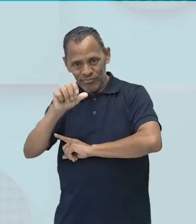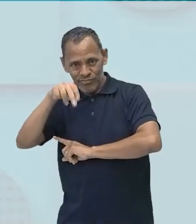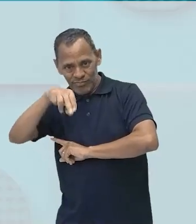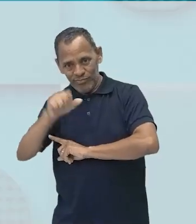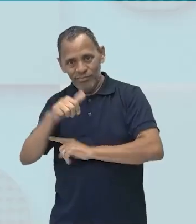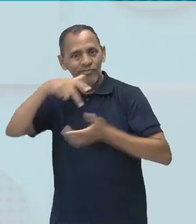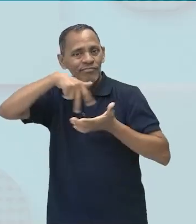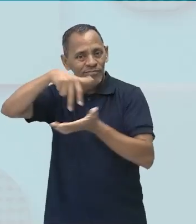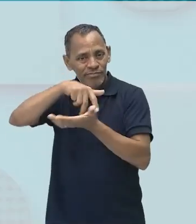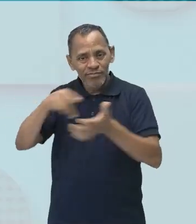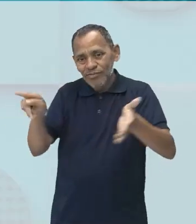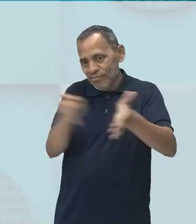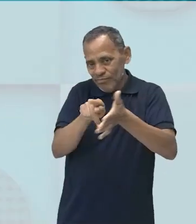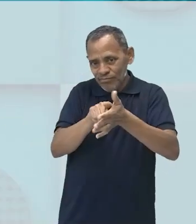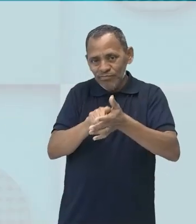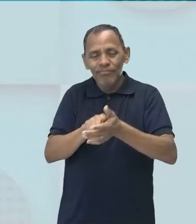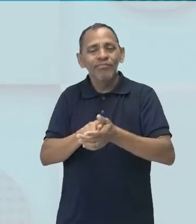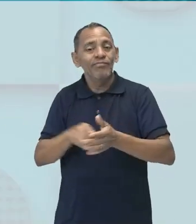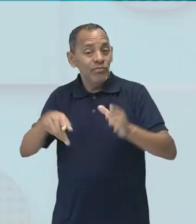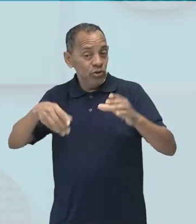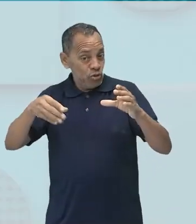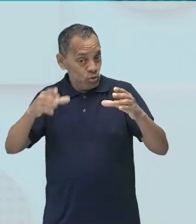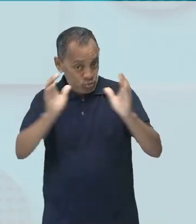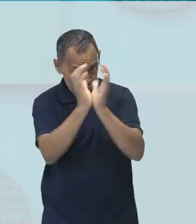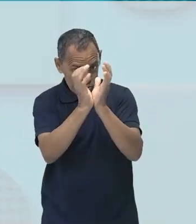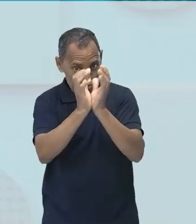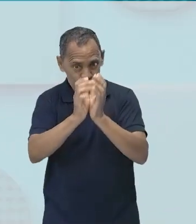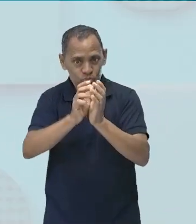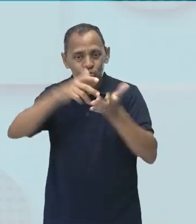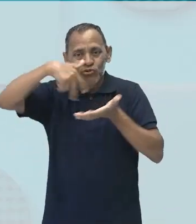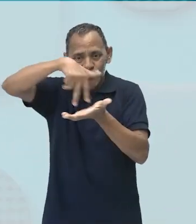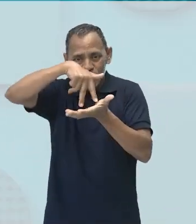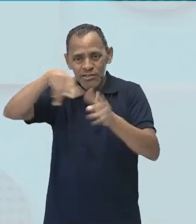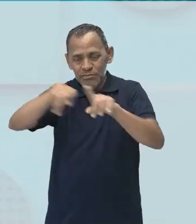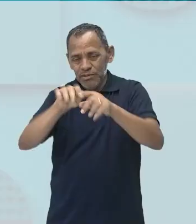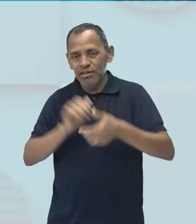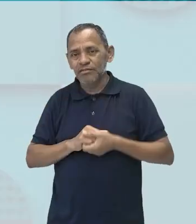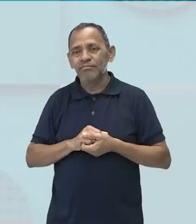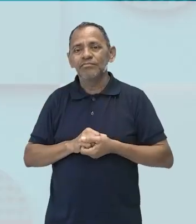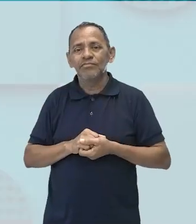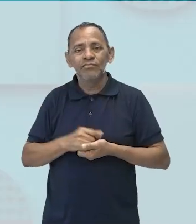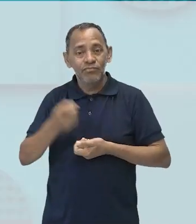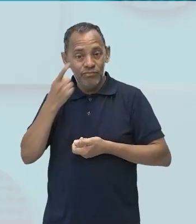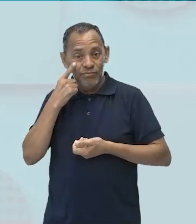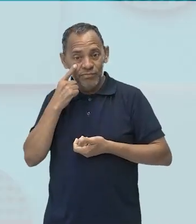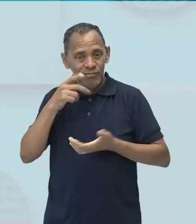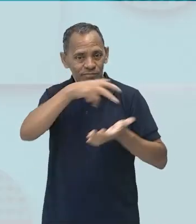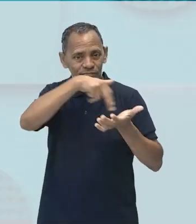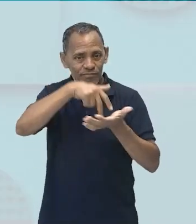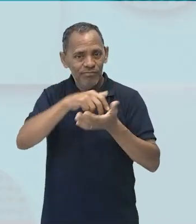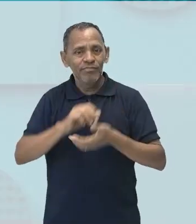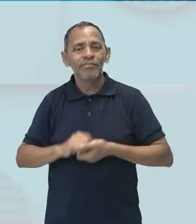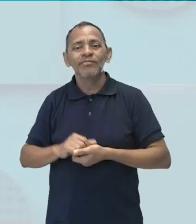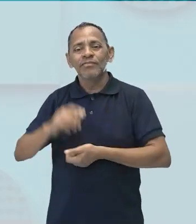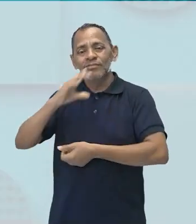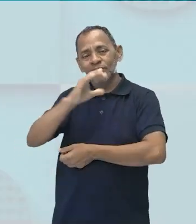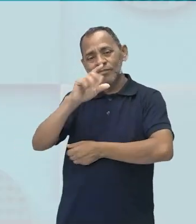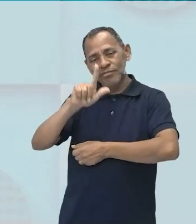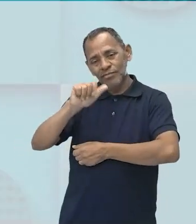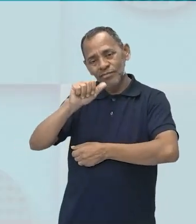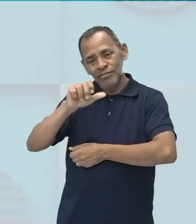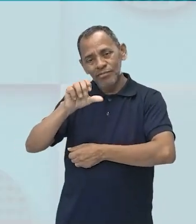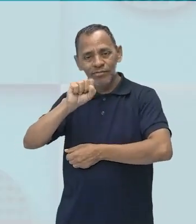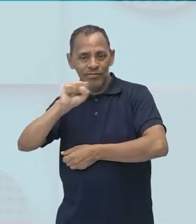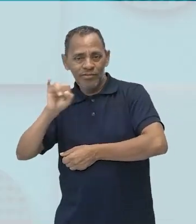parte desse todo esse contexto. Então, como nós vimos, o balé clássico, ele vem trazer a formalidade,